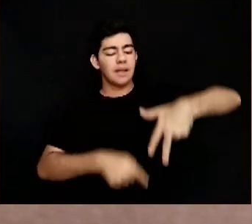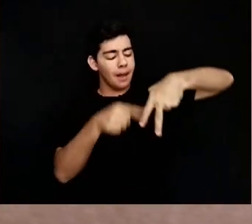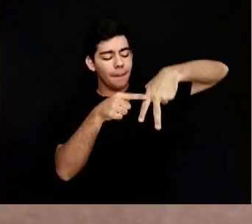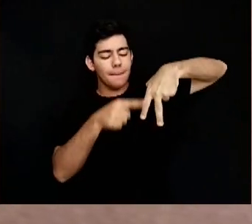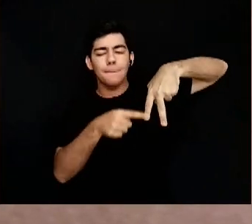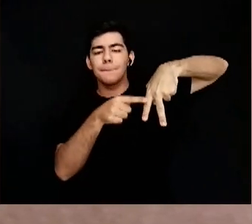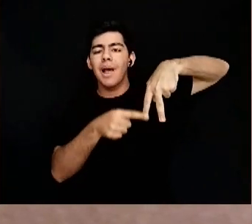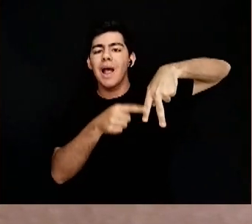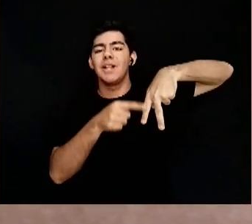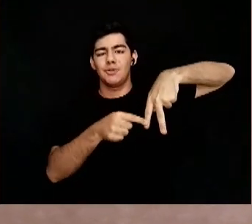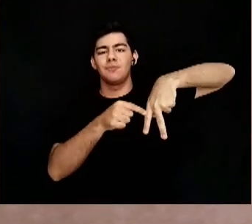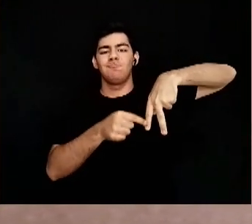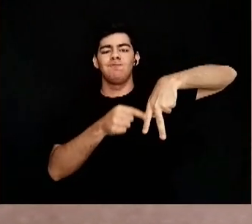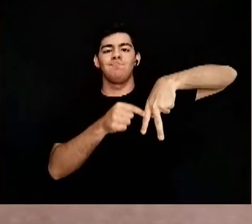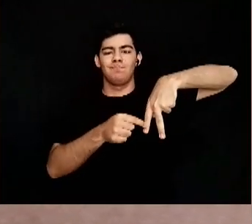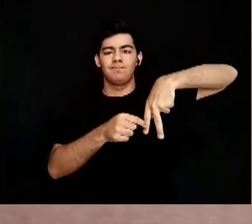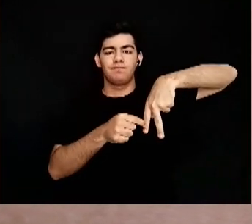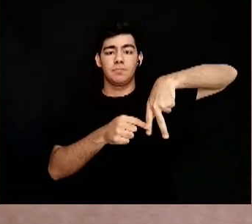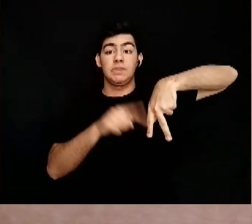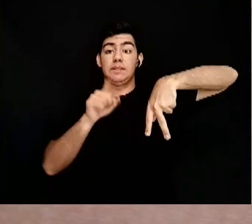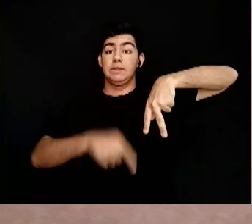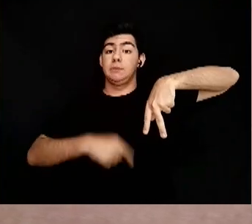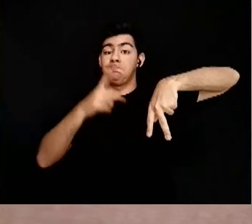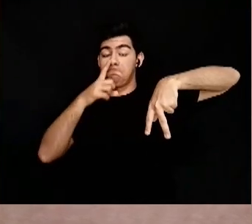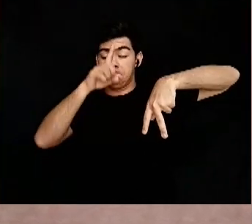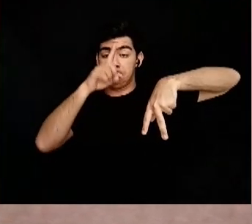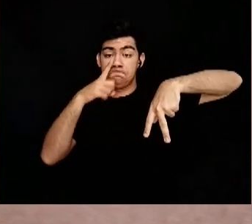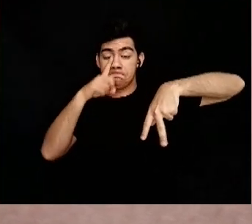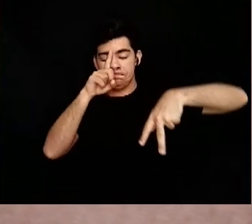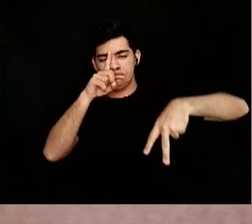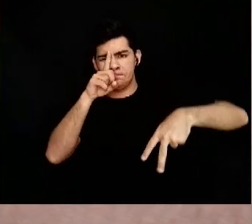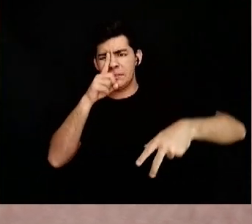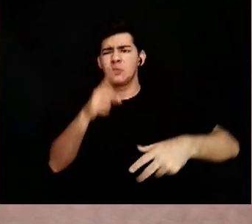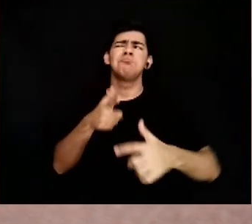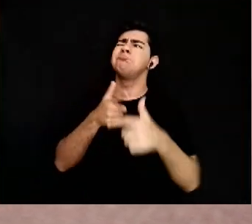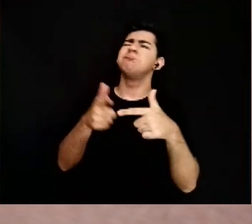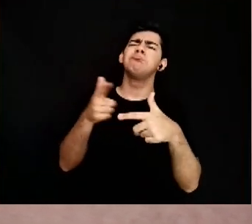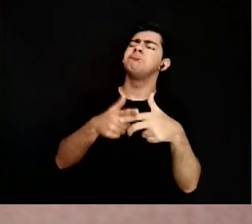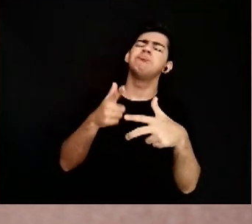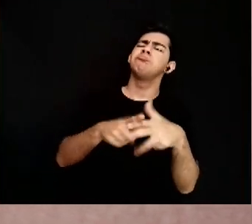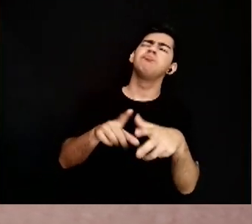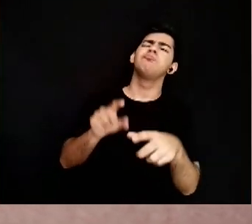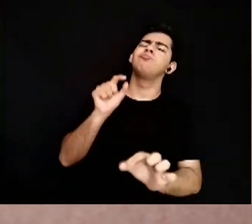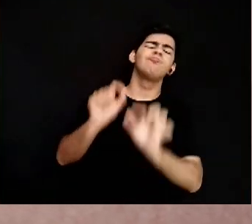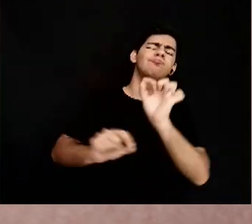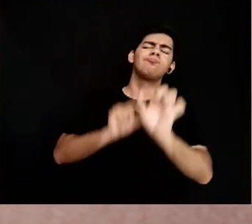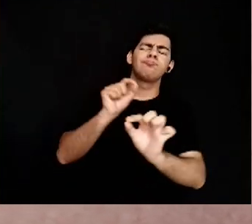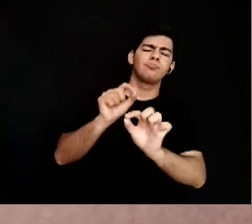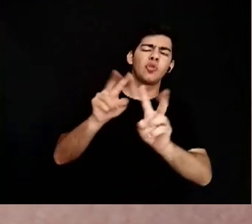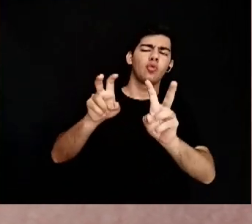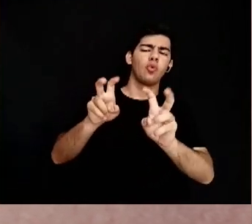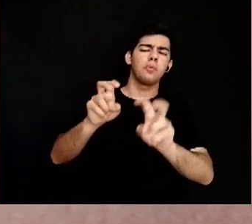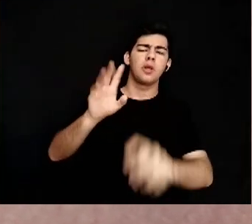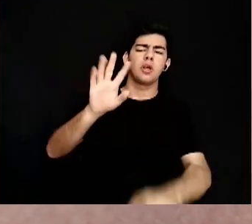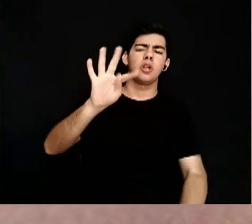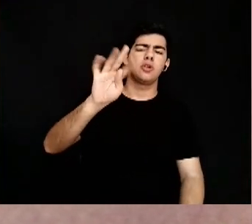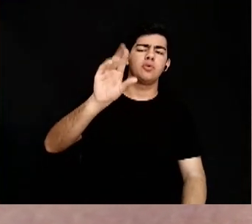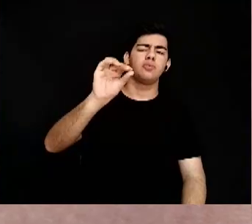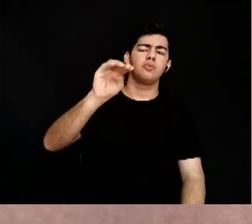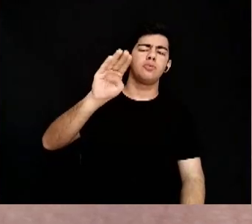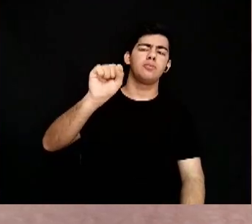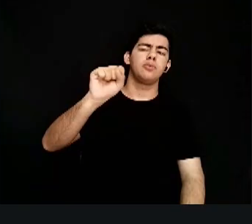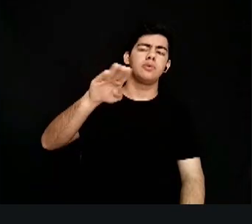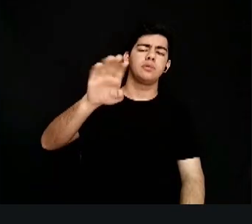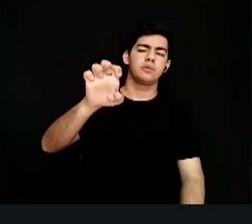veias profundas, são calibrosas. E qual que é o maior problema relacionado à trombose